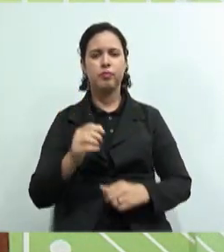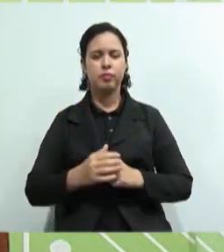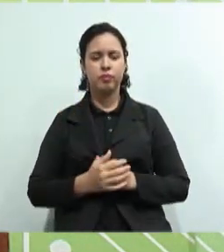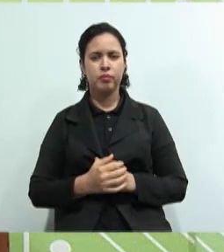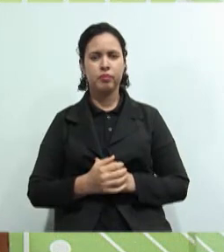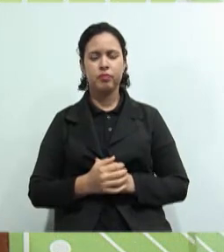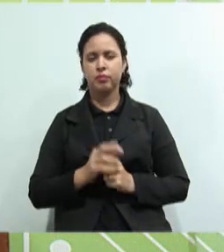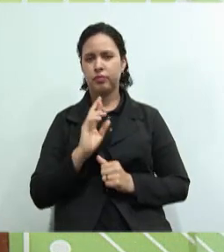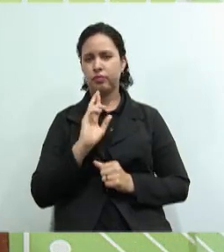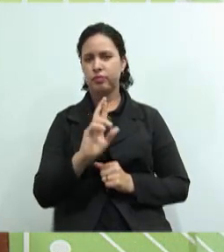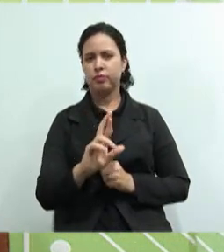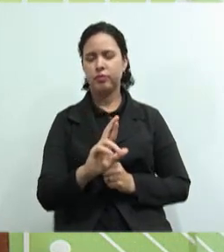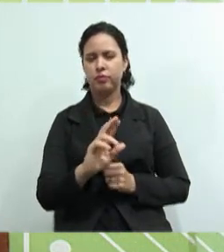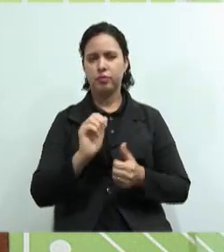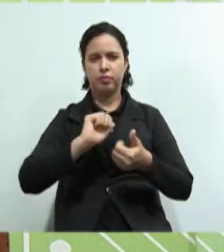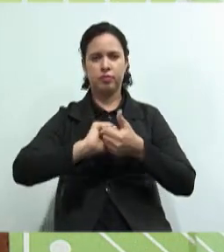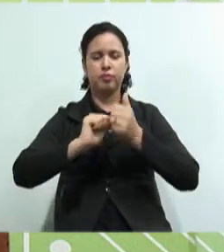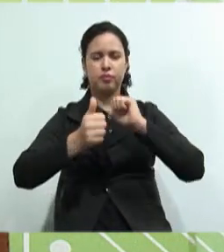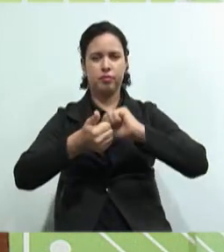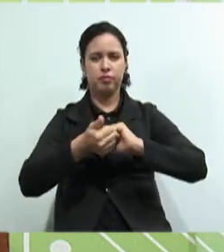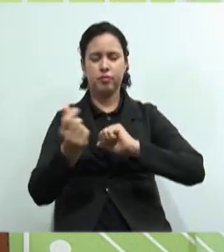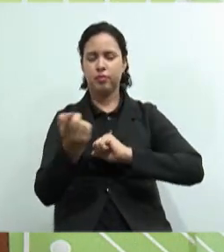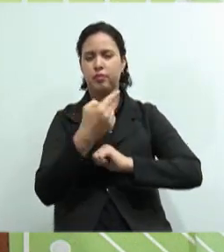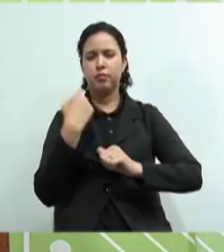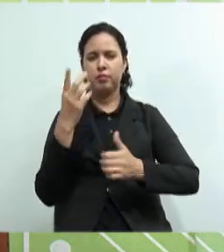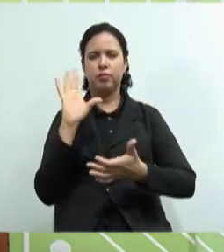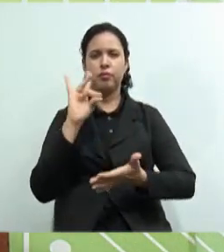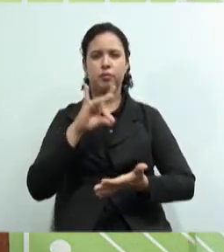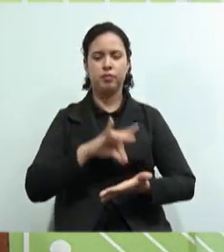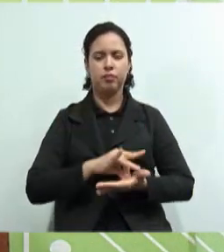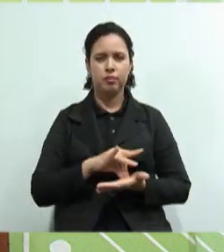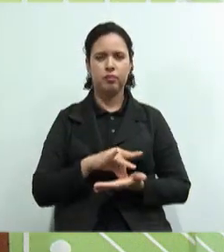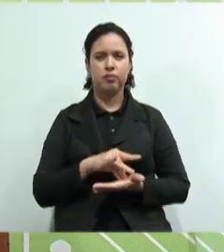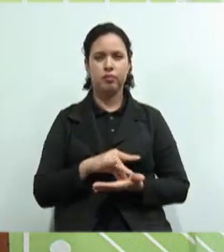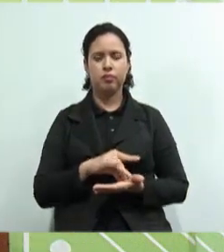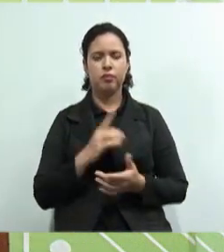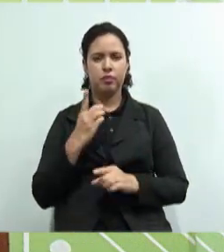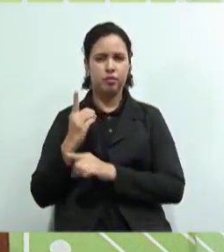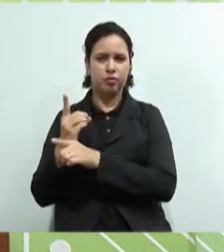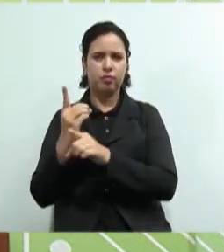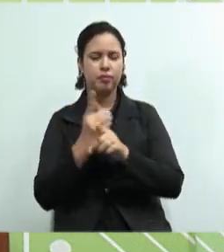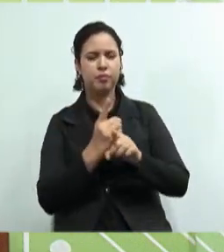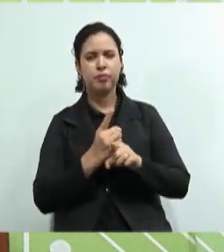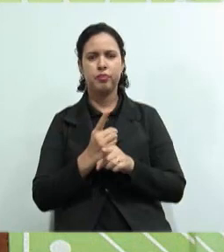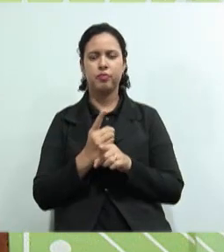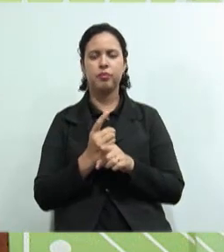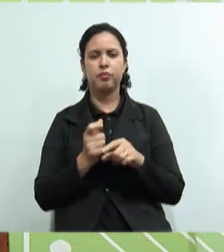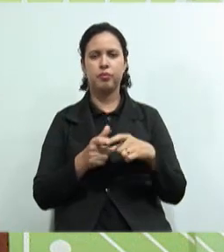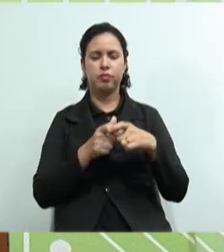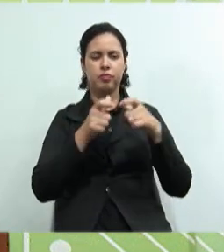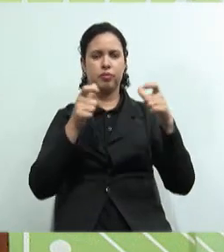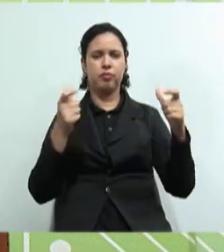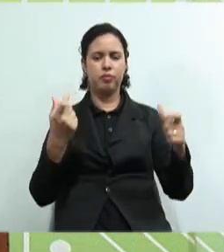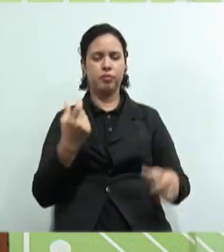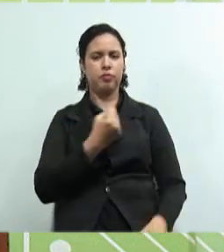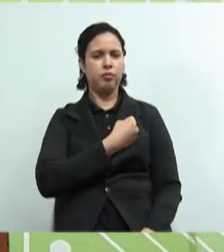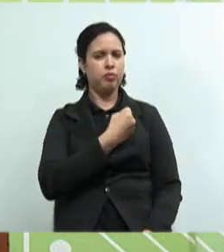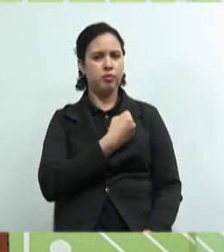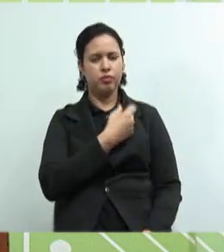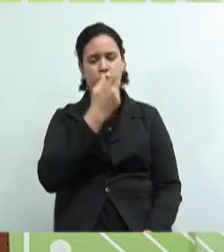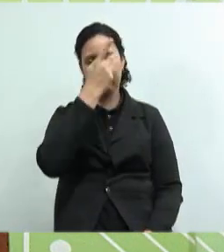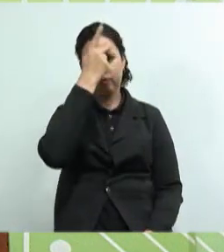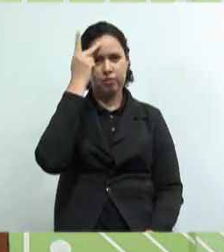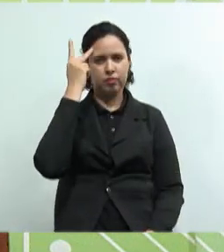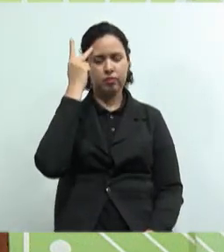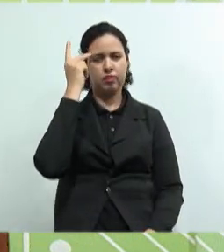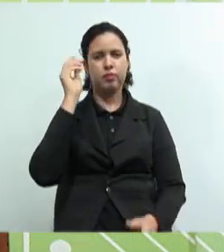é uma resposta muito adaptável à nossa realidade. É como se a gente estivesse descobrindo um grande número de consumidores que ainda não estão consumindo